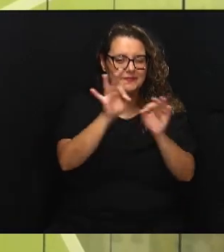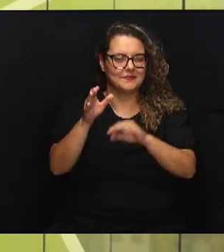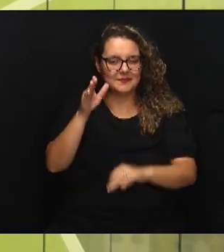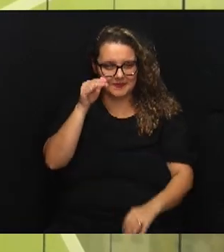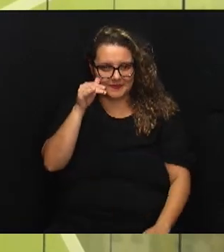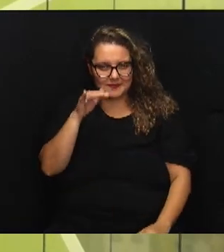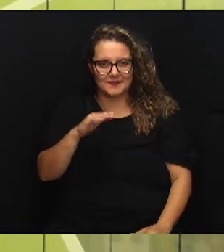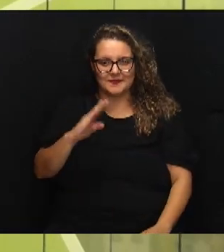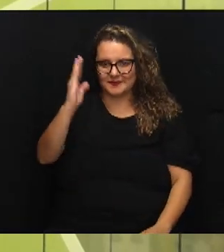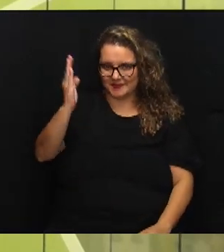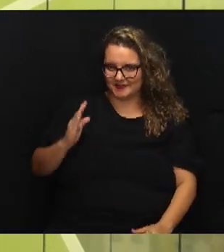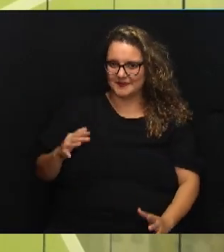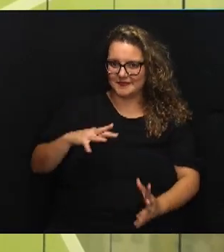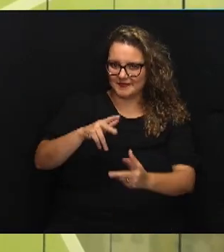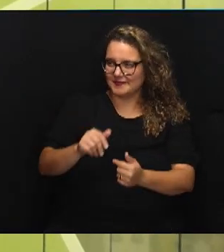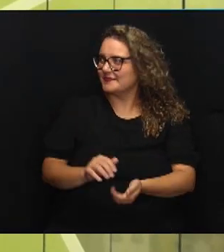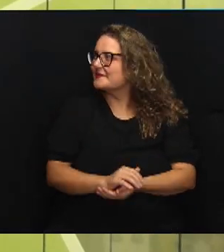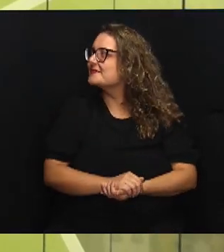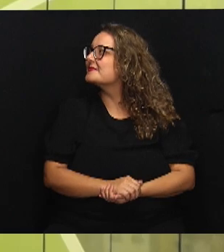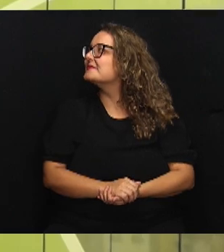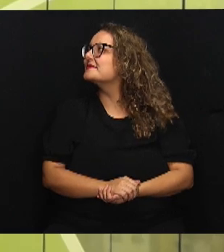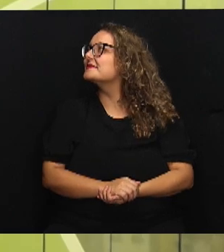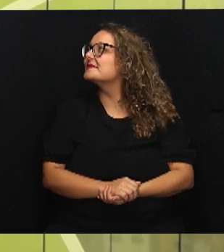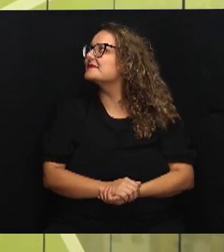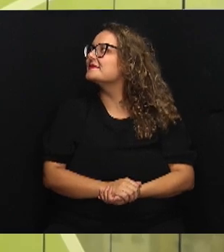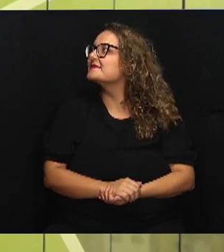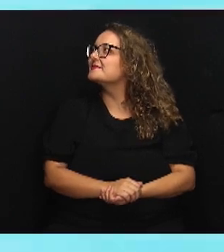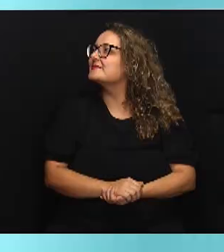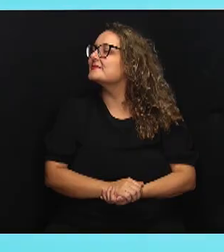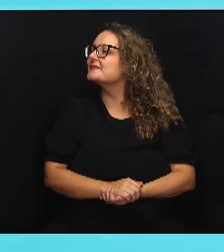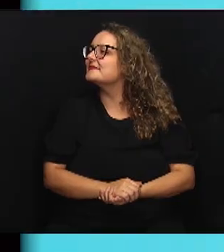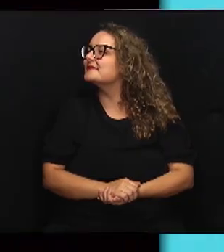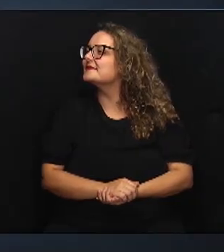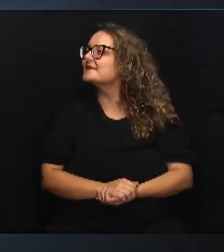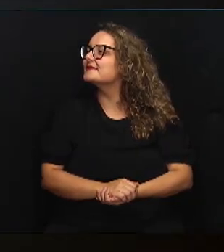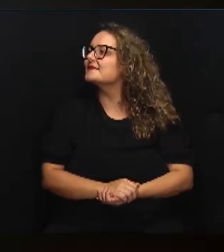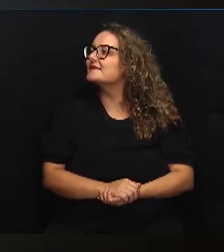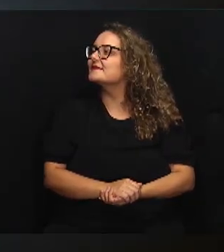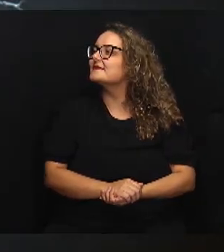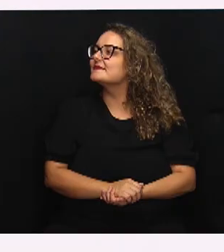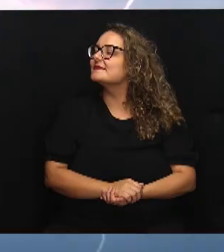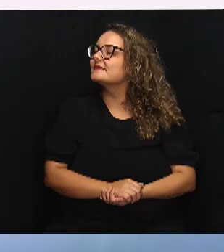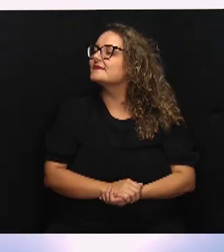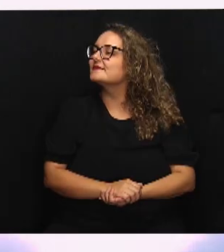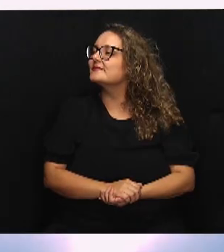giro ambiental pelas curiosidades do Brasil e do mundo.